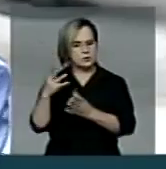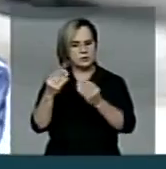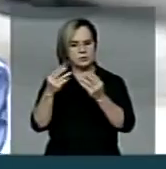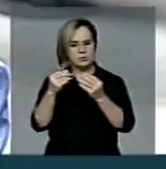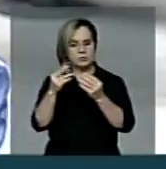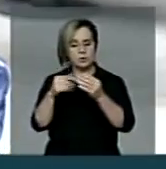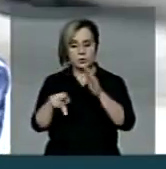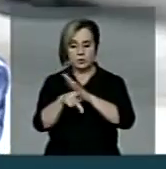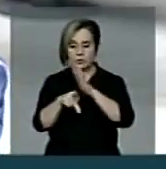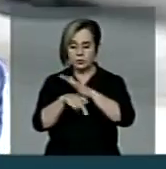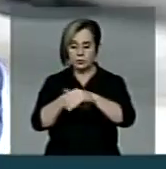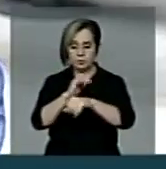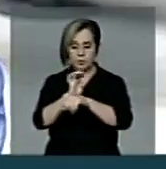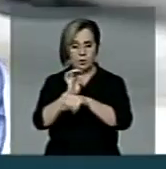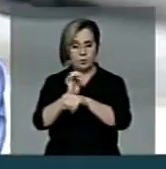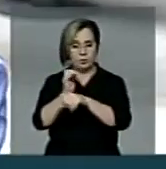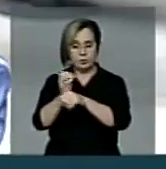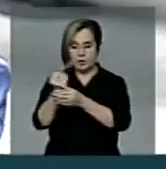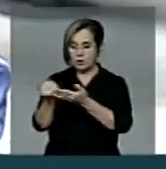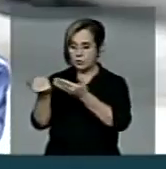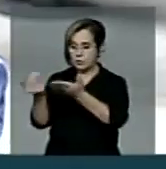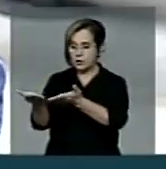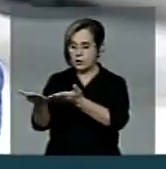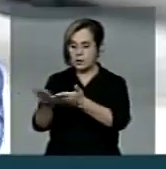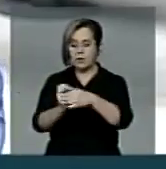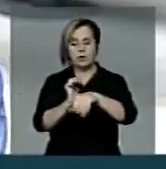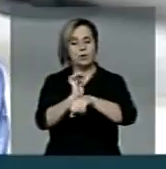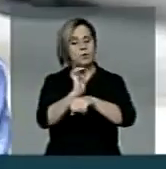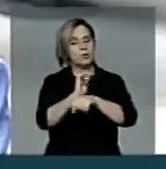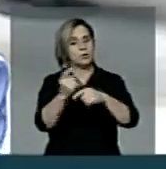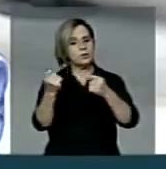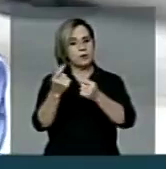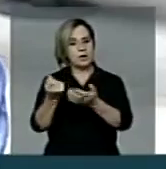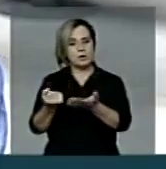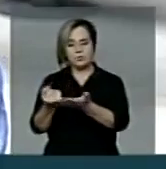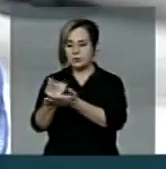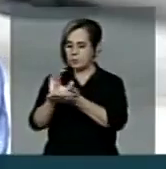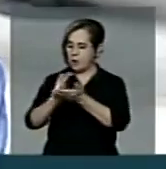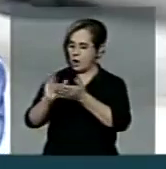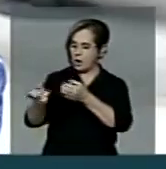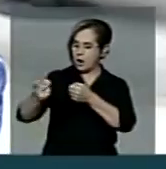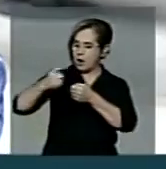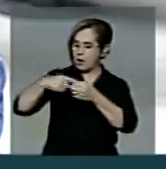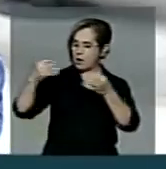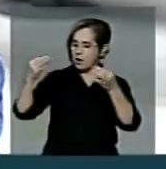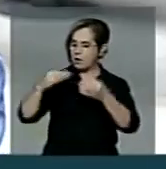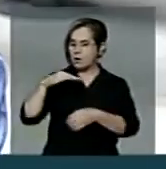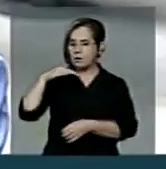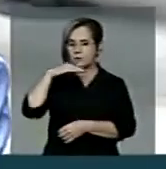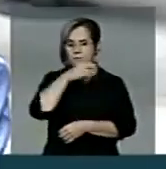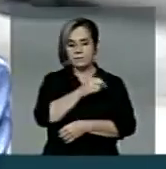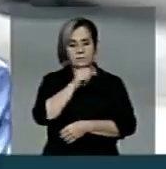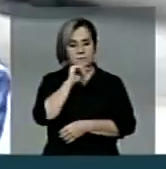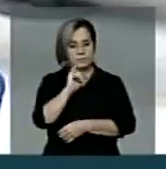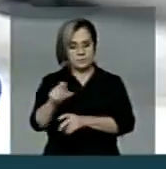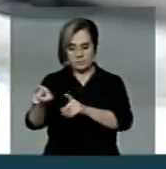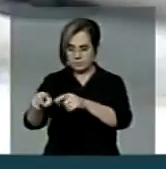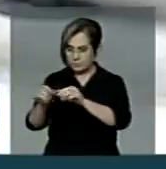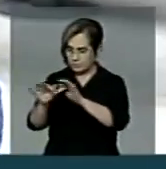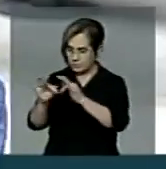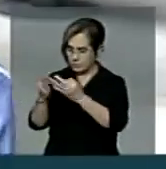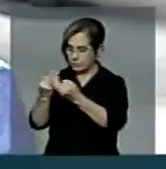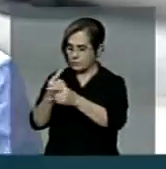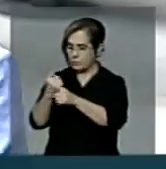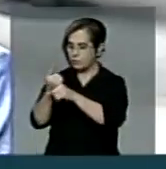o Estado tem que indenizar de forma justa, rápida. se for agricultor familiar, encontrar uma